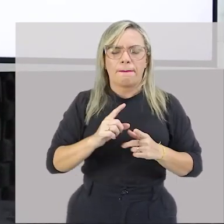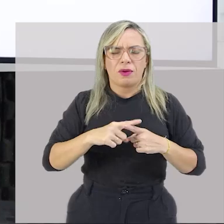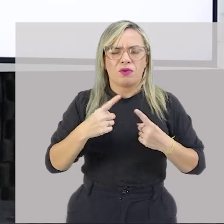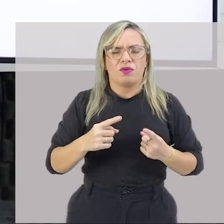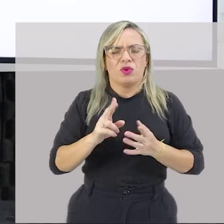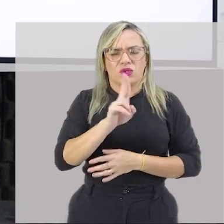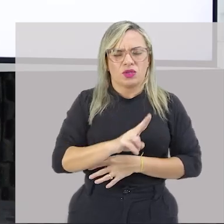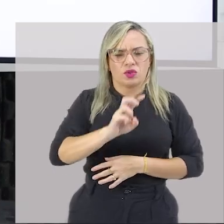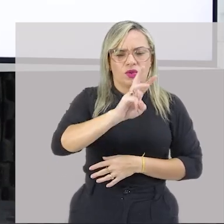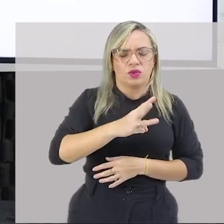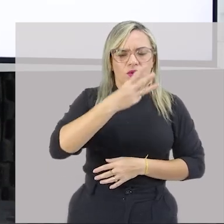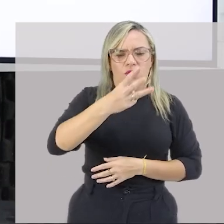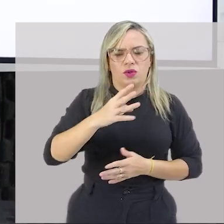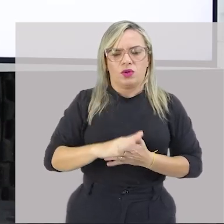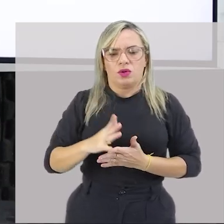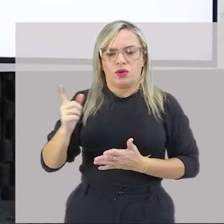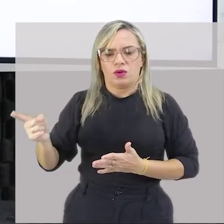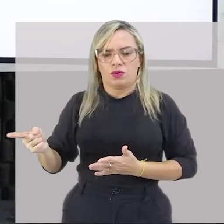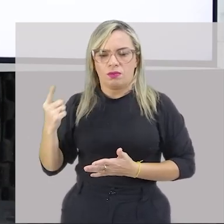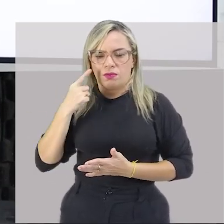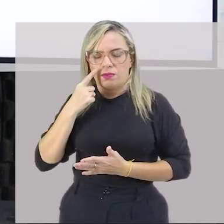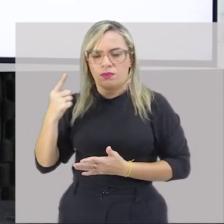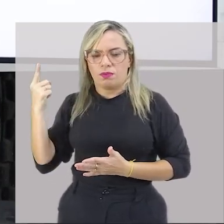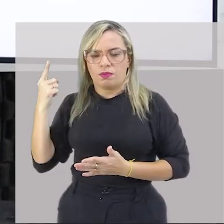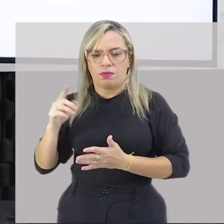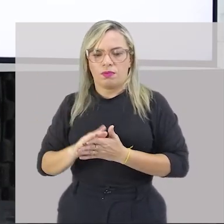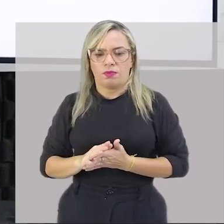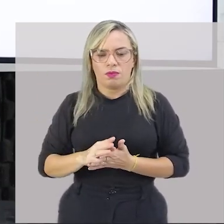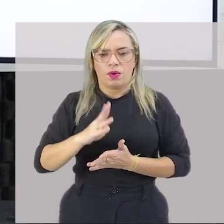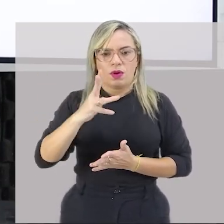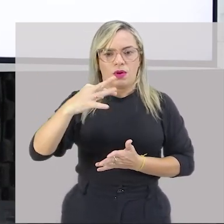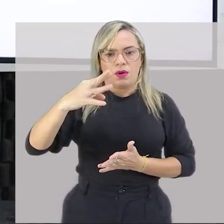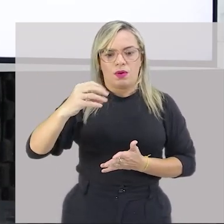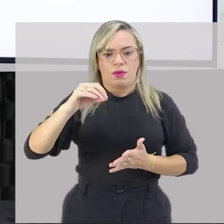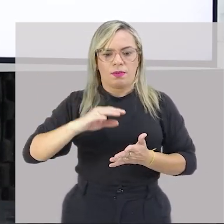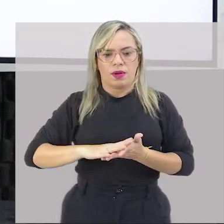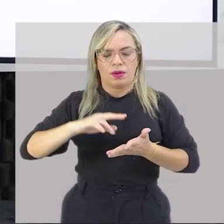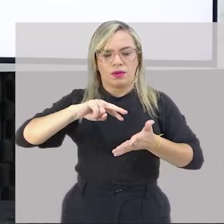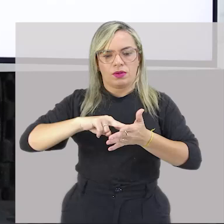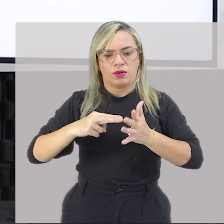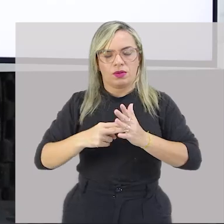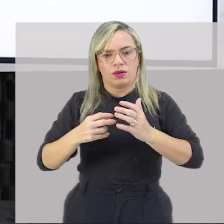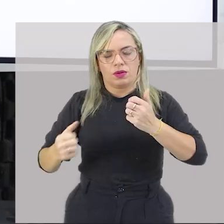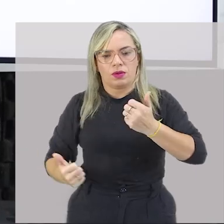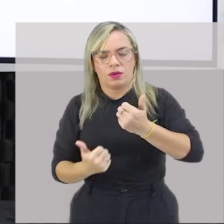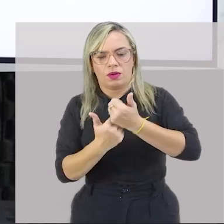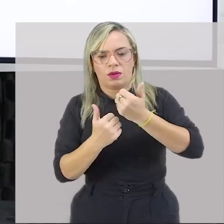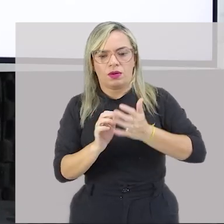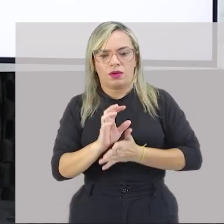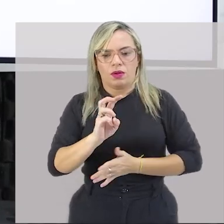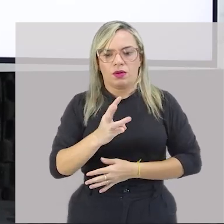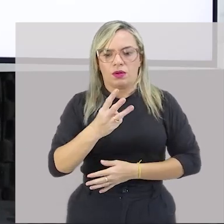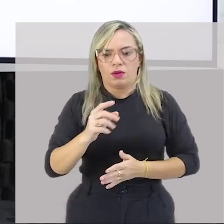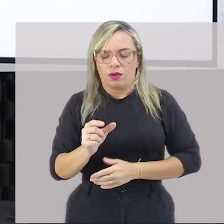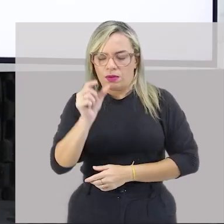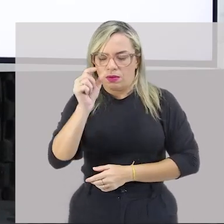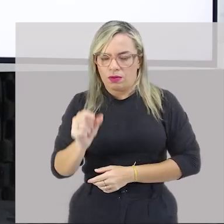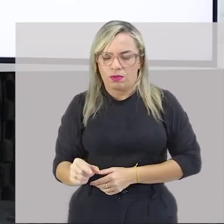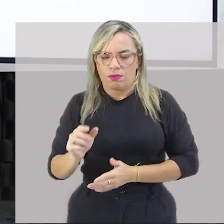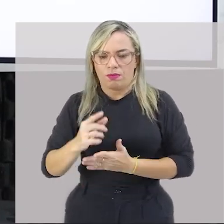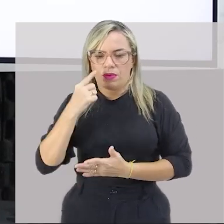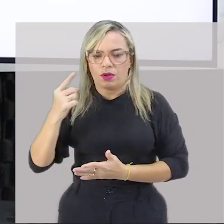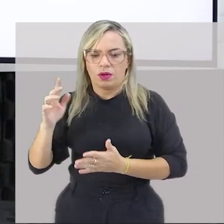então, braço 3, igual. Força 2 é o peso da barra, que a gente quer